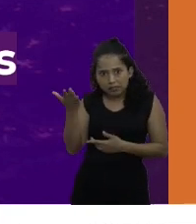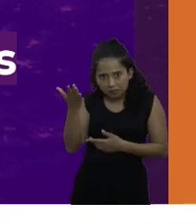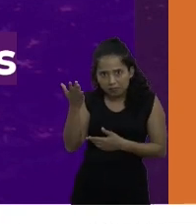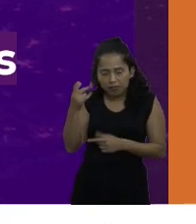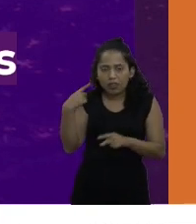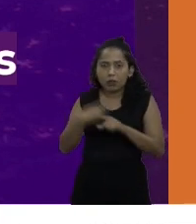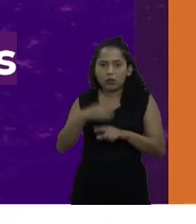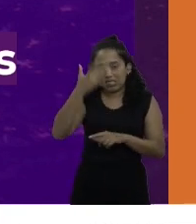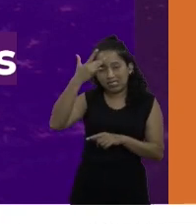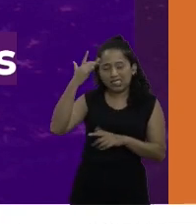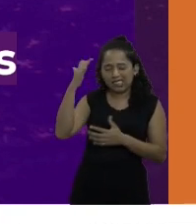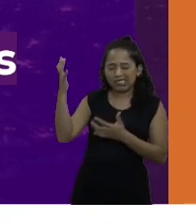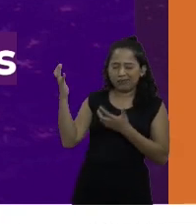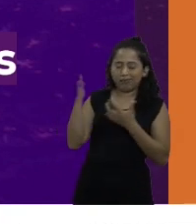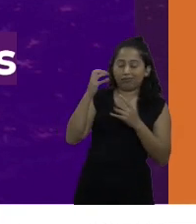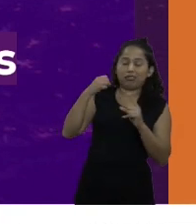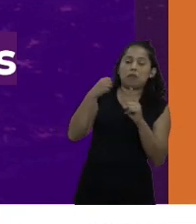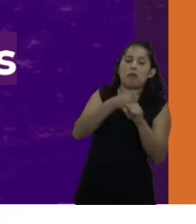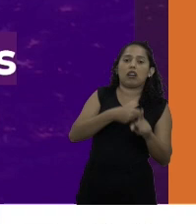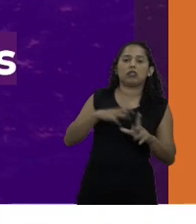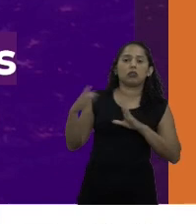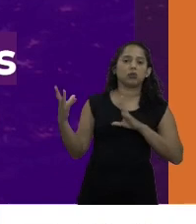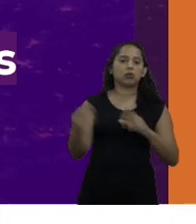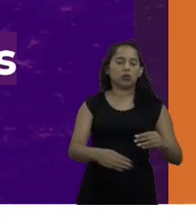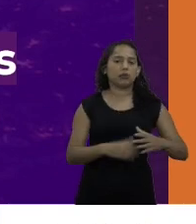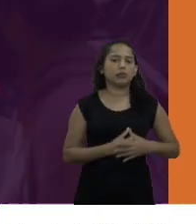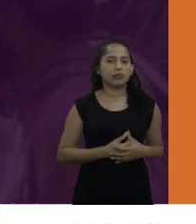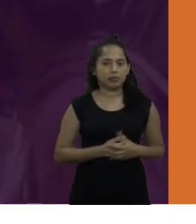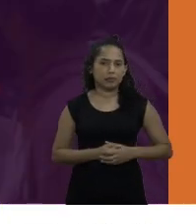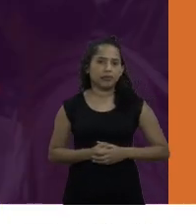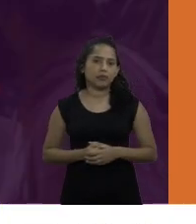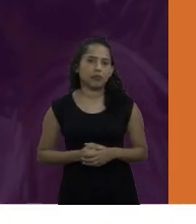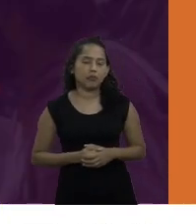saúde mental impacta a todos nós, né?